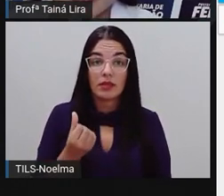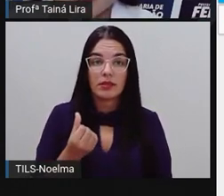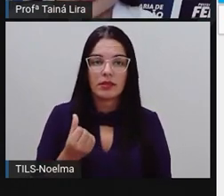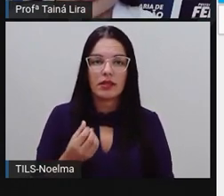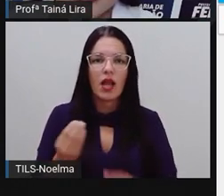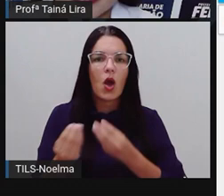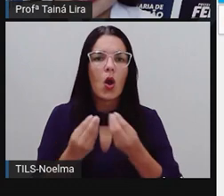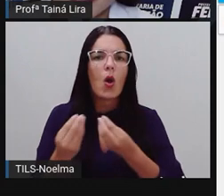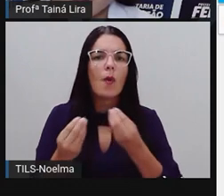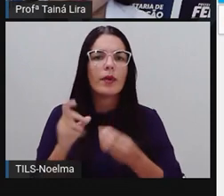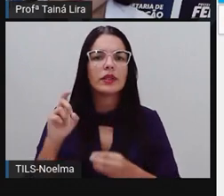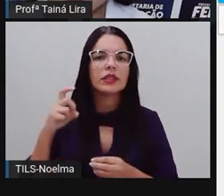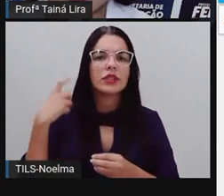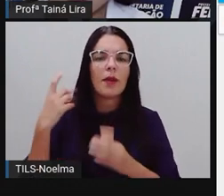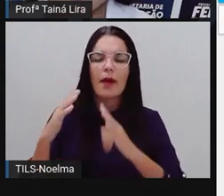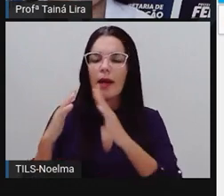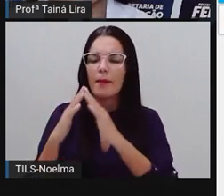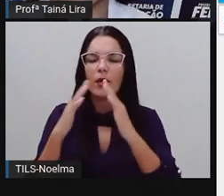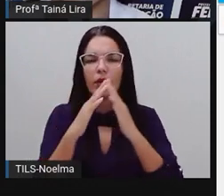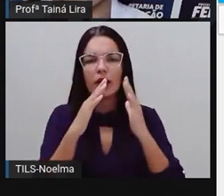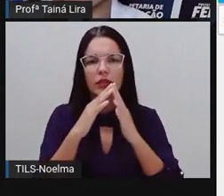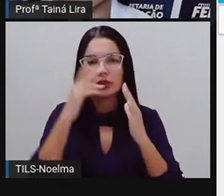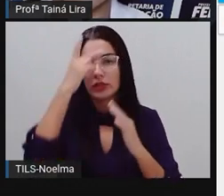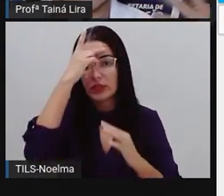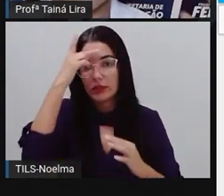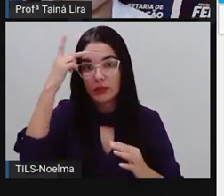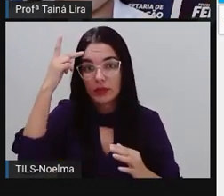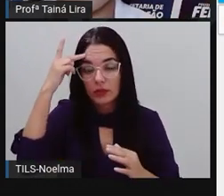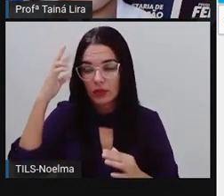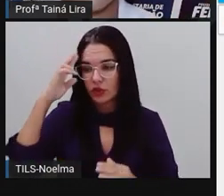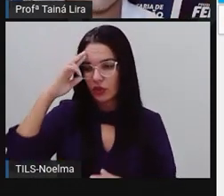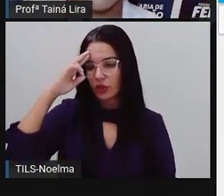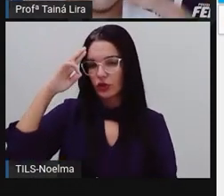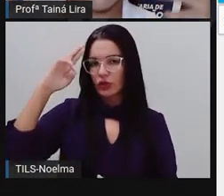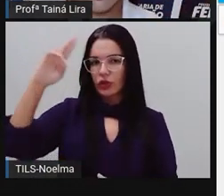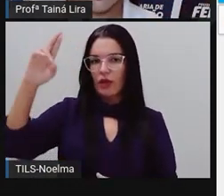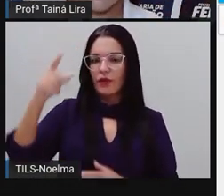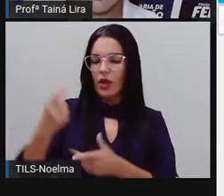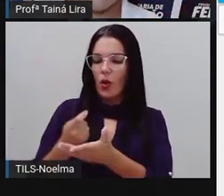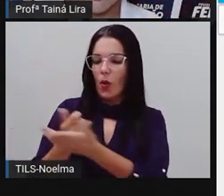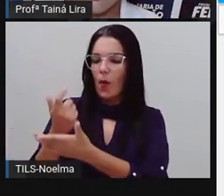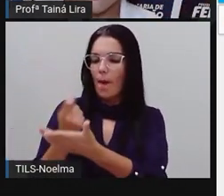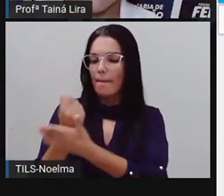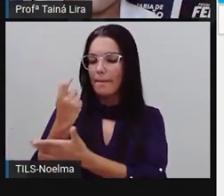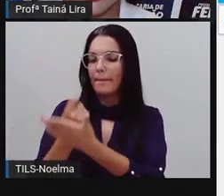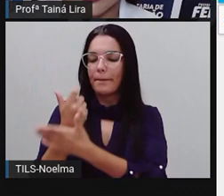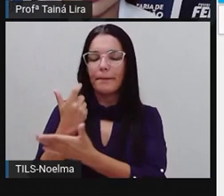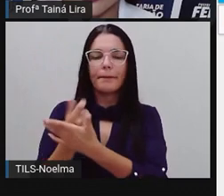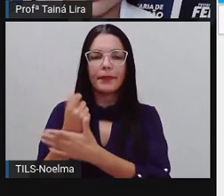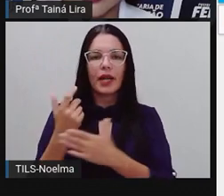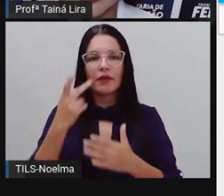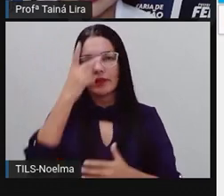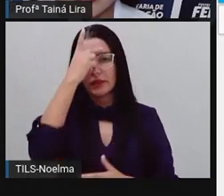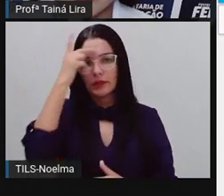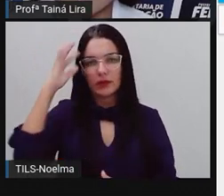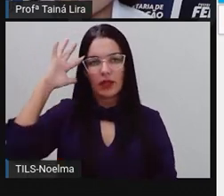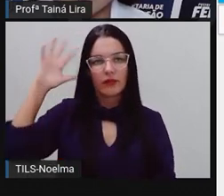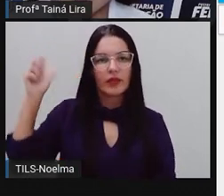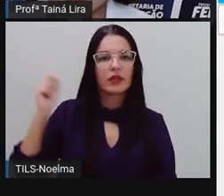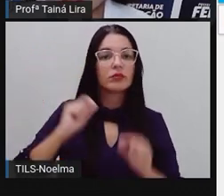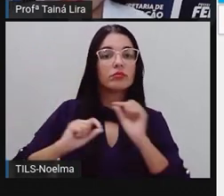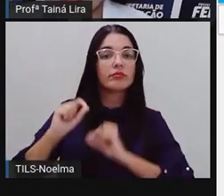Como era chamada a moradia do Senhor de Engenho ou seja das pessoas que compravam esses africanos